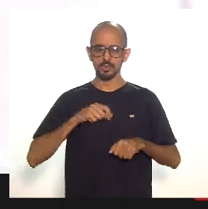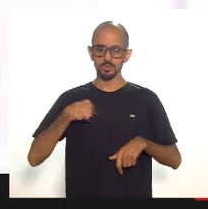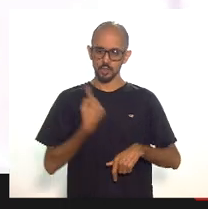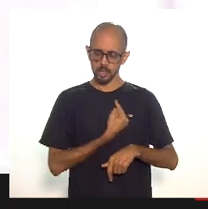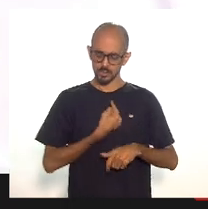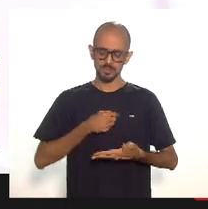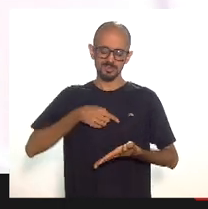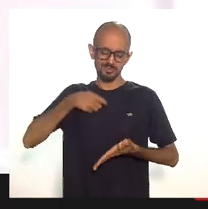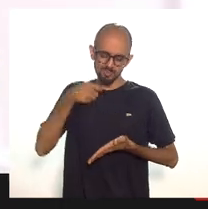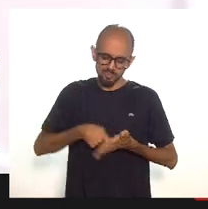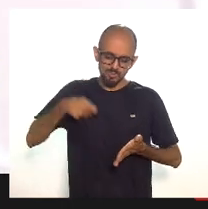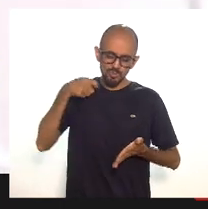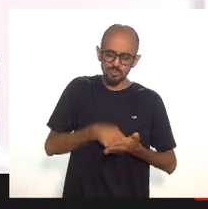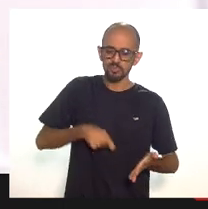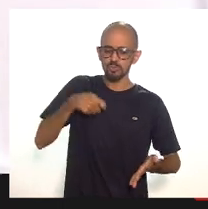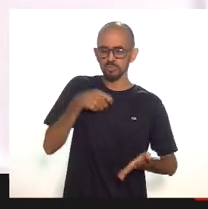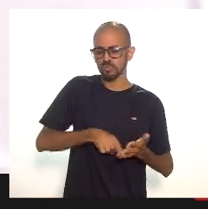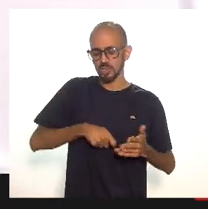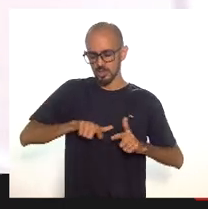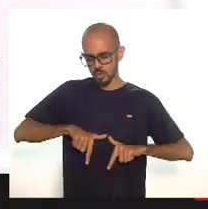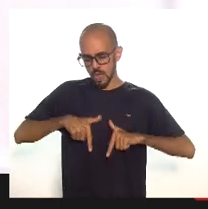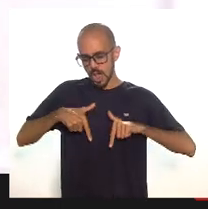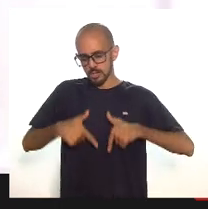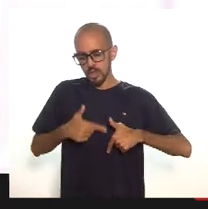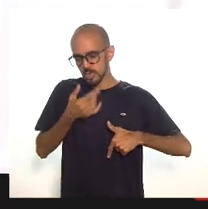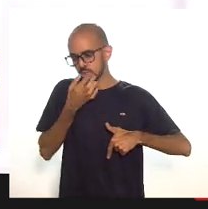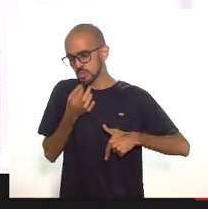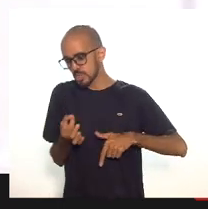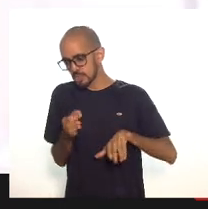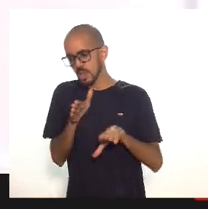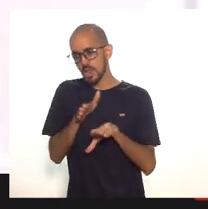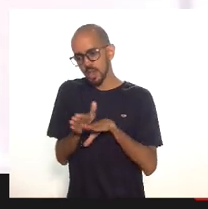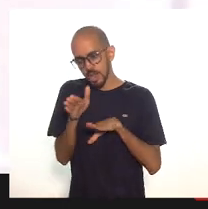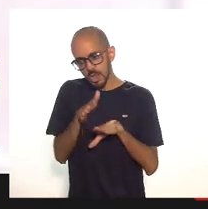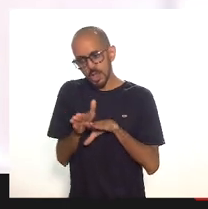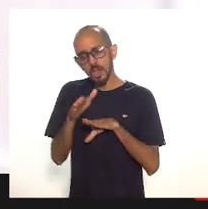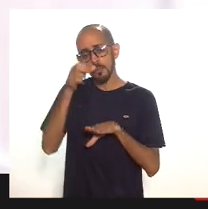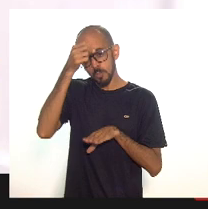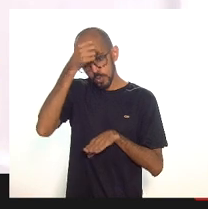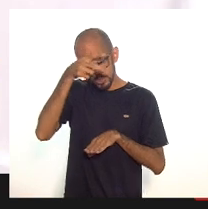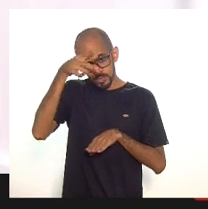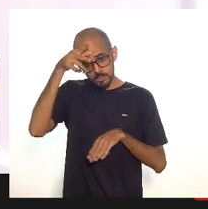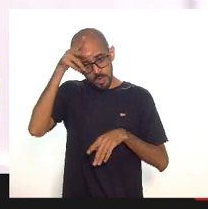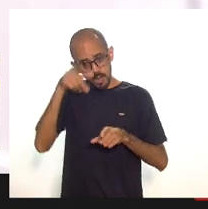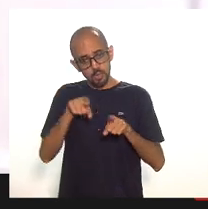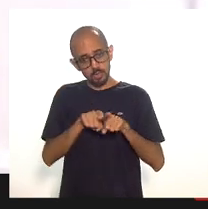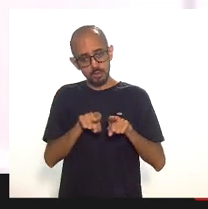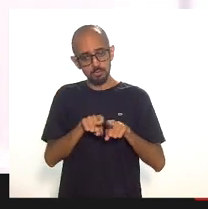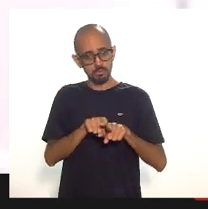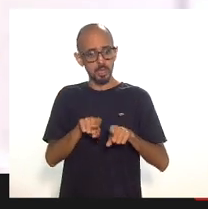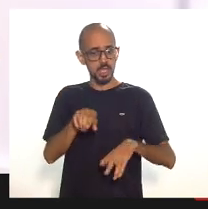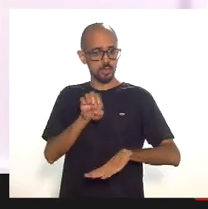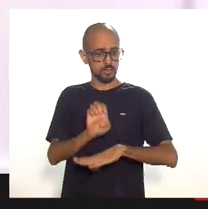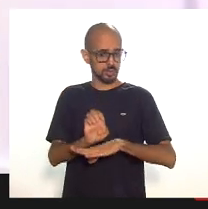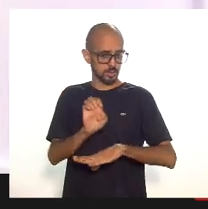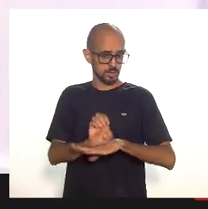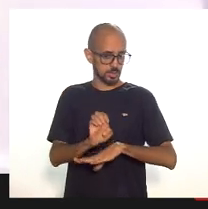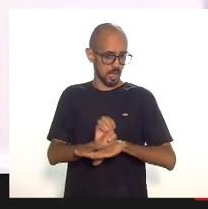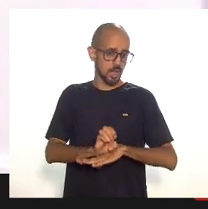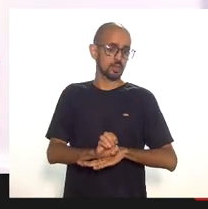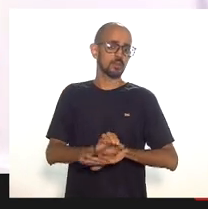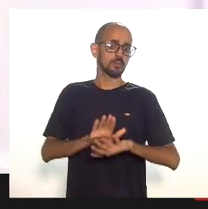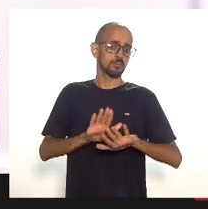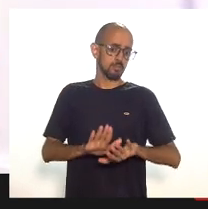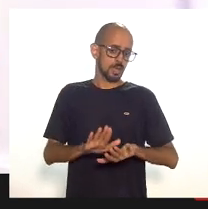intensificada a atuação, com diversas recomendações sendo feitas em âmbito municipal e em âmbito estadual também, né?